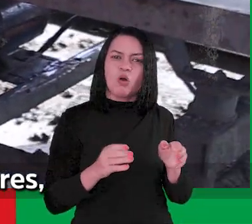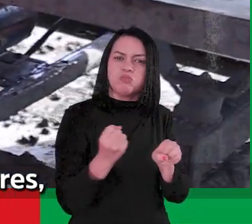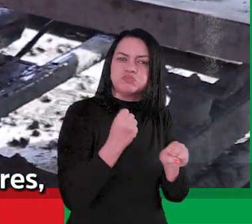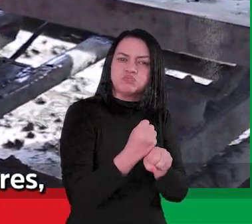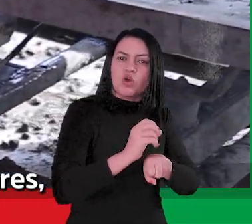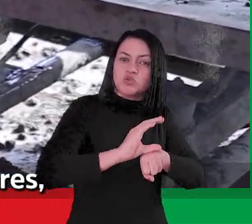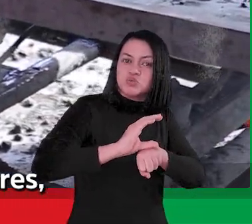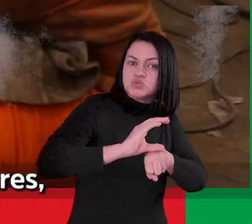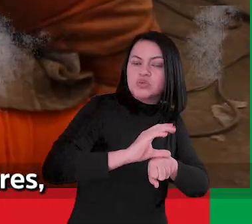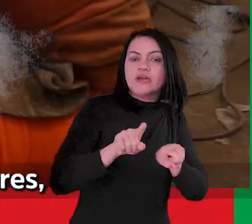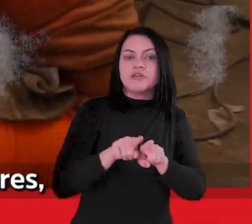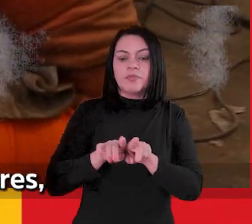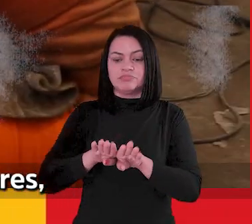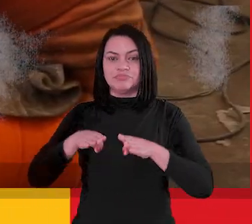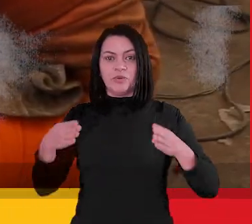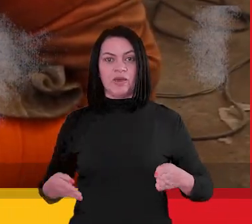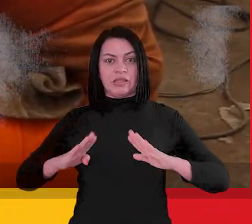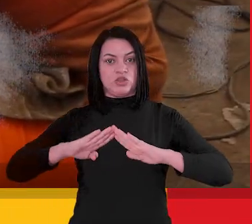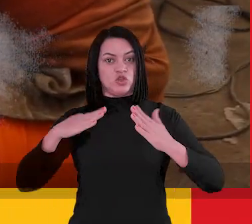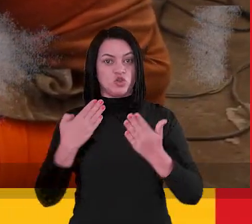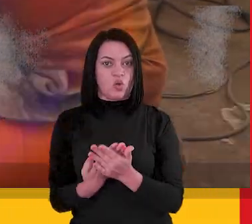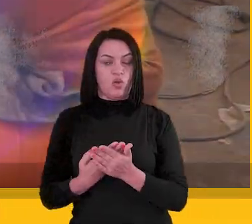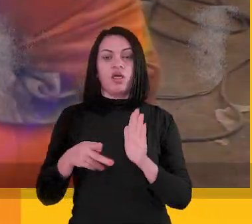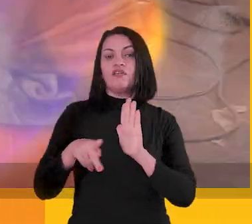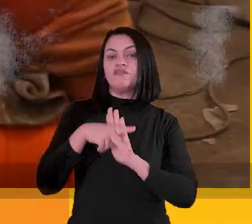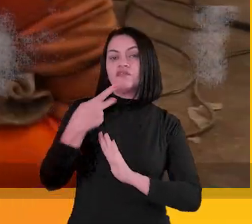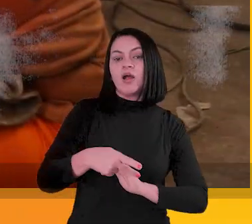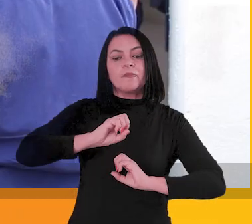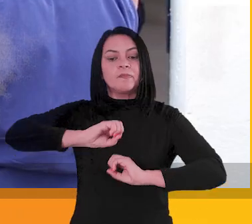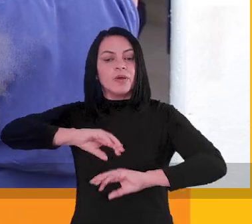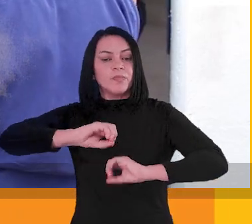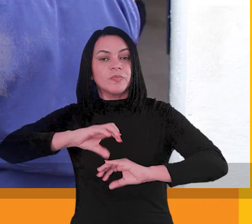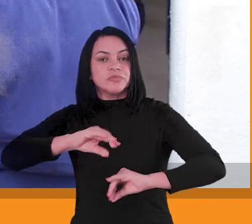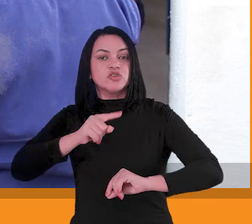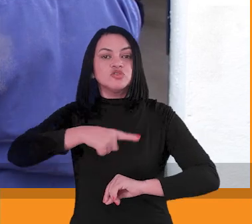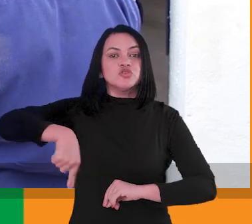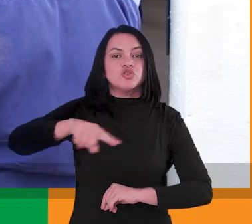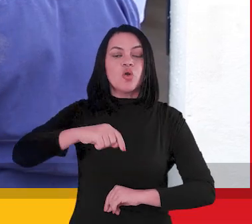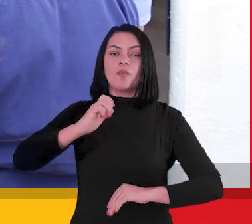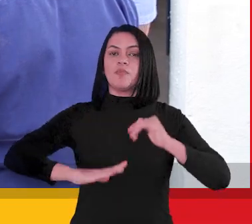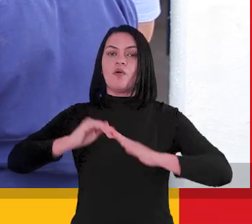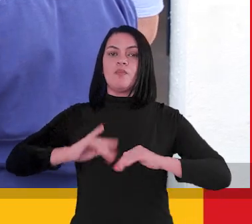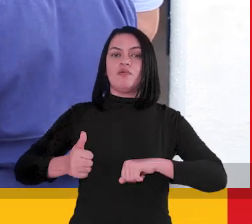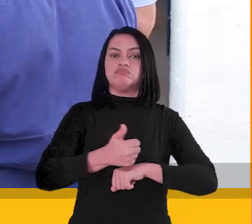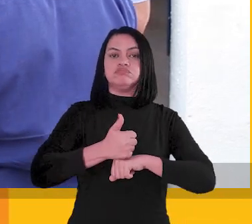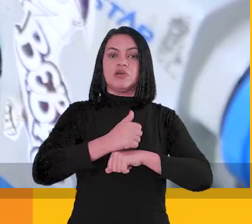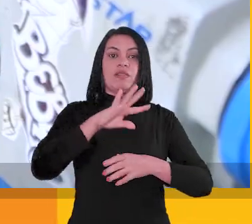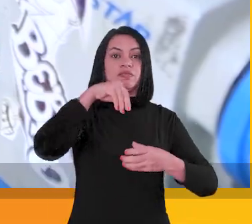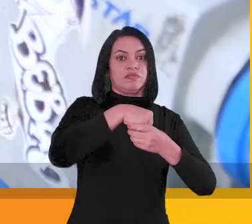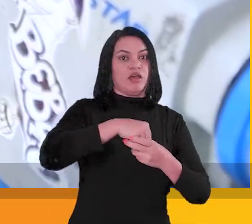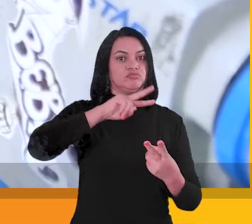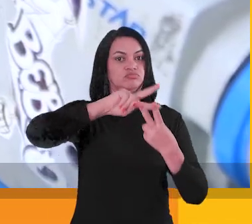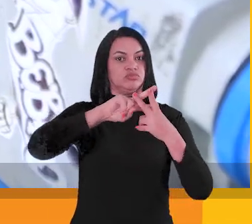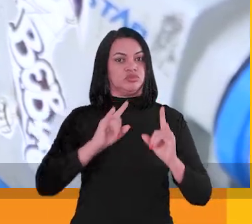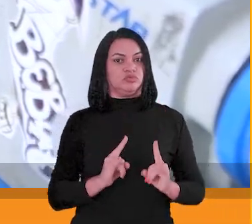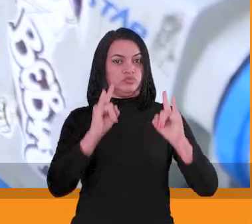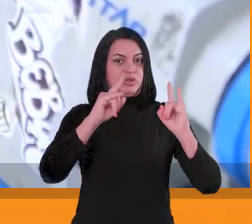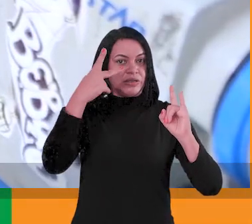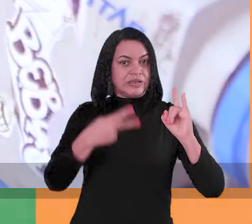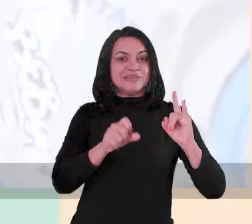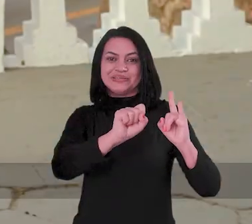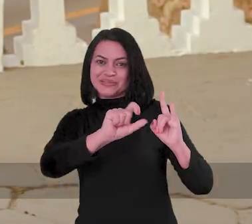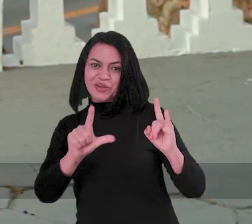de conjuntos de mesas escolares, que funcionam para o ensino de uma profissão dentro do complexo penitenciário de São